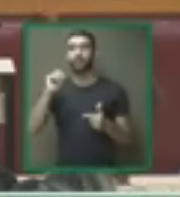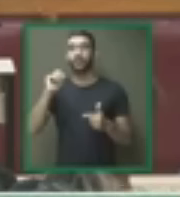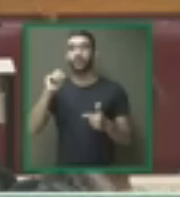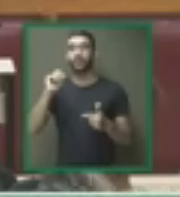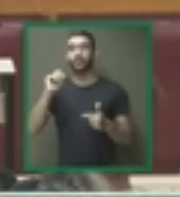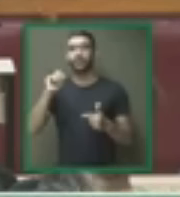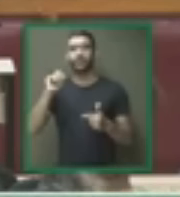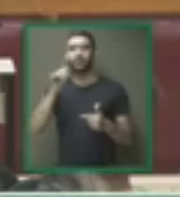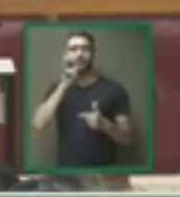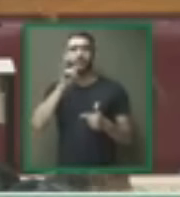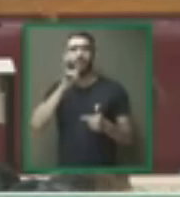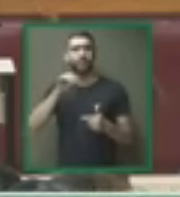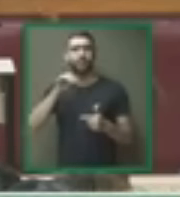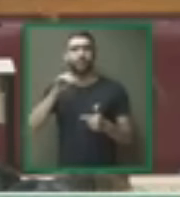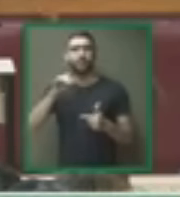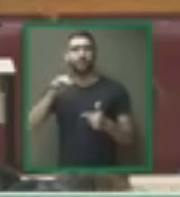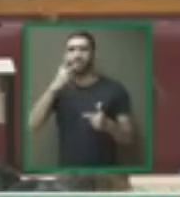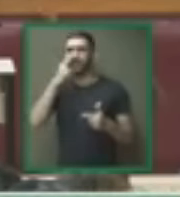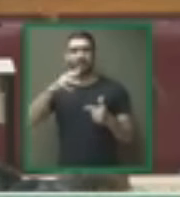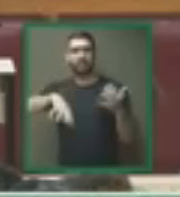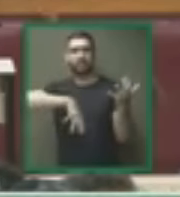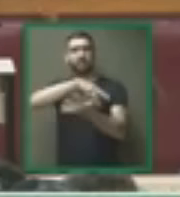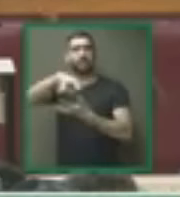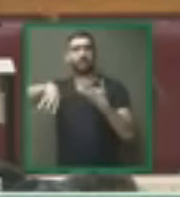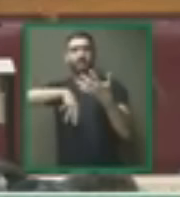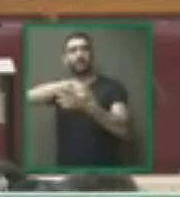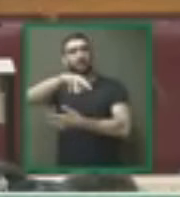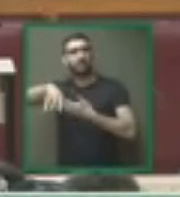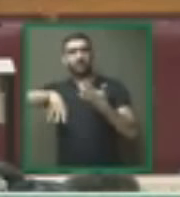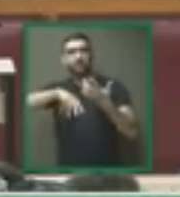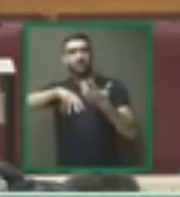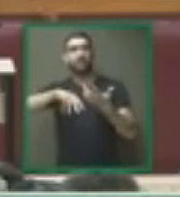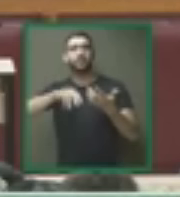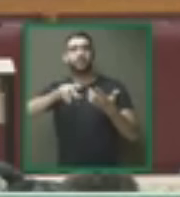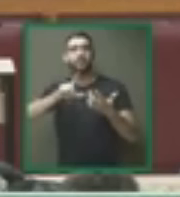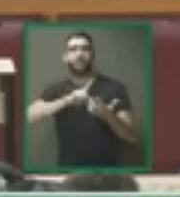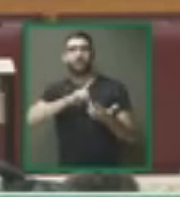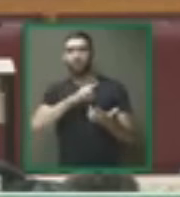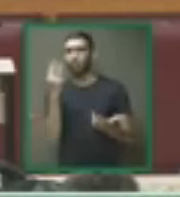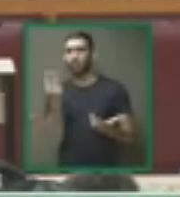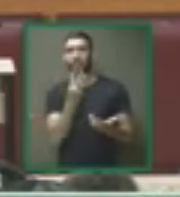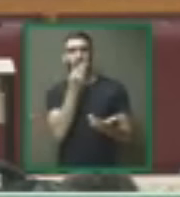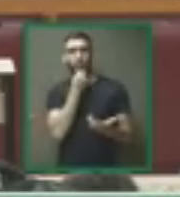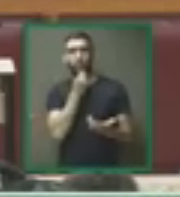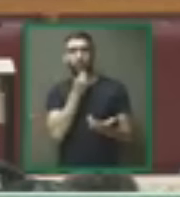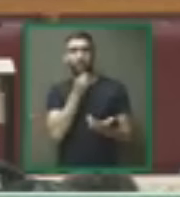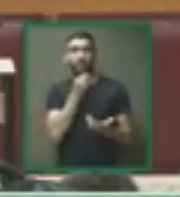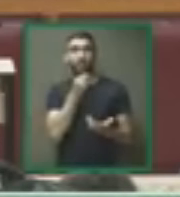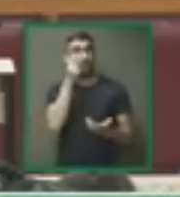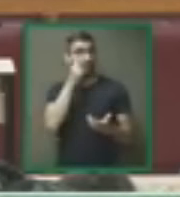desse mingau? A senhora participava junto desse mingau? A minha esposa é uma mãe de